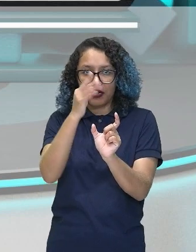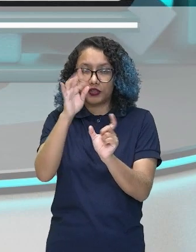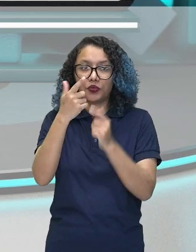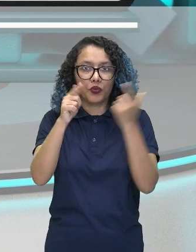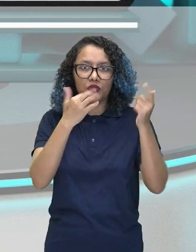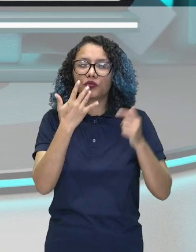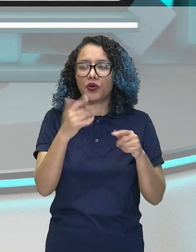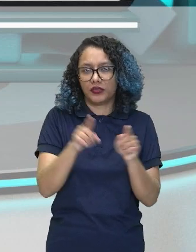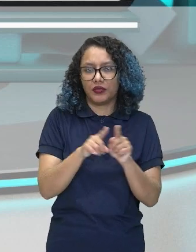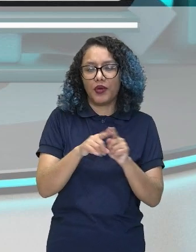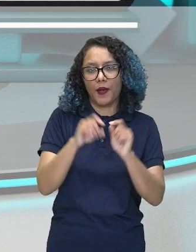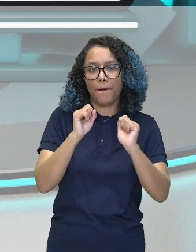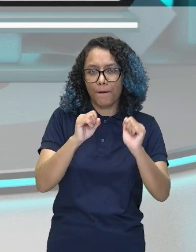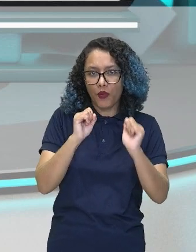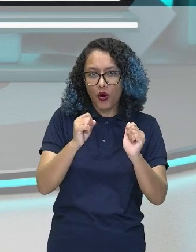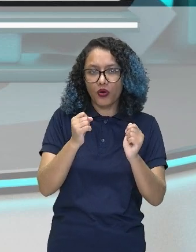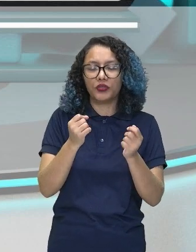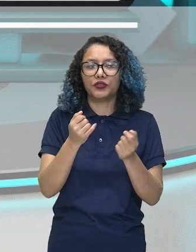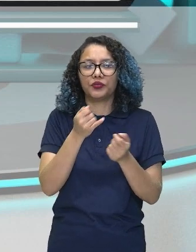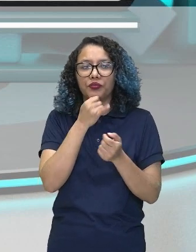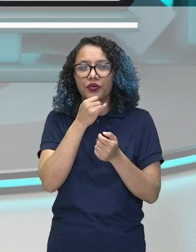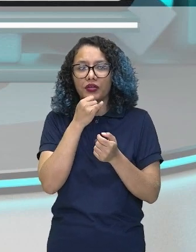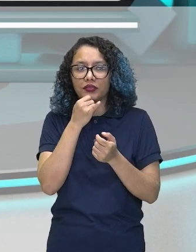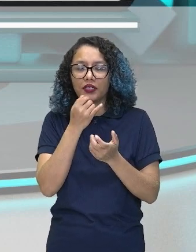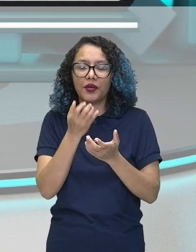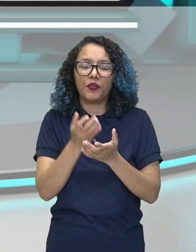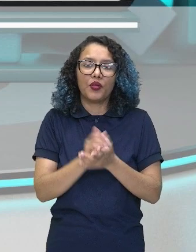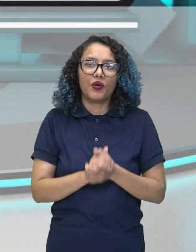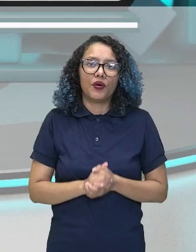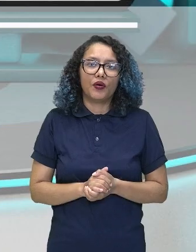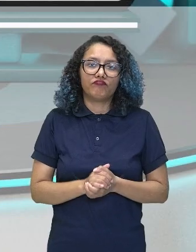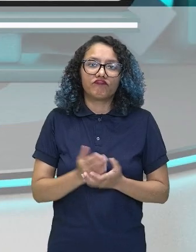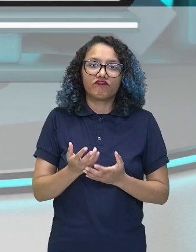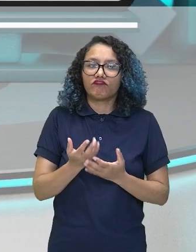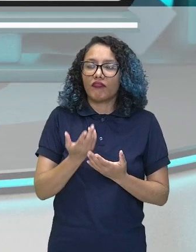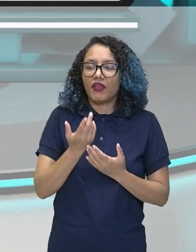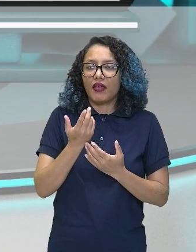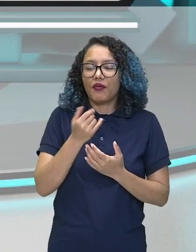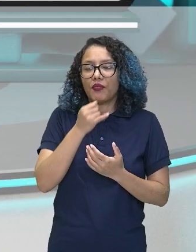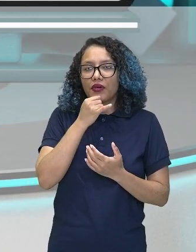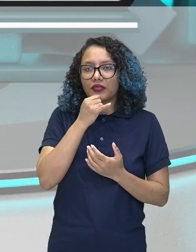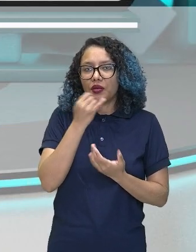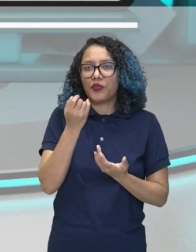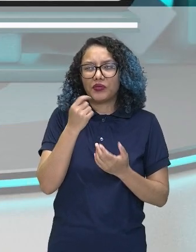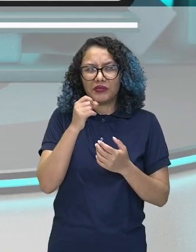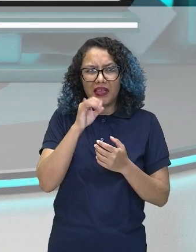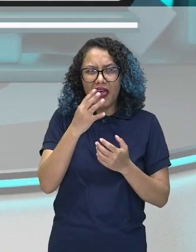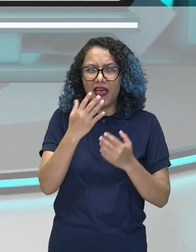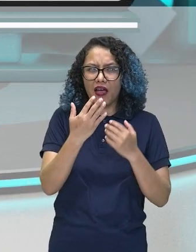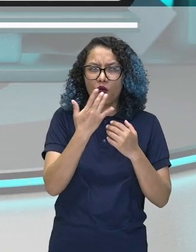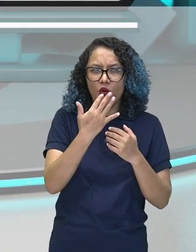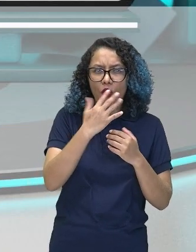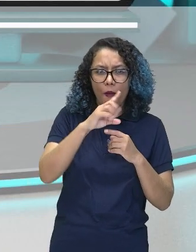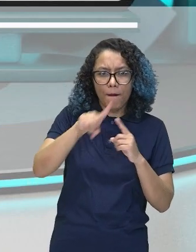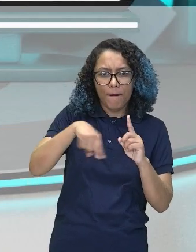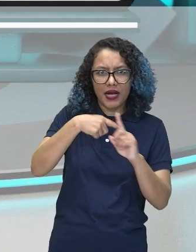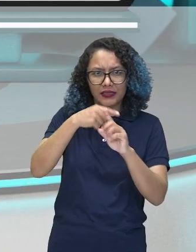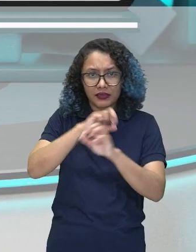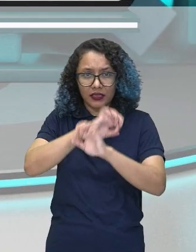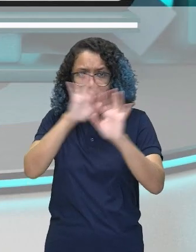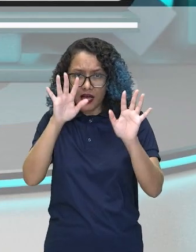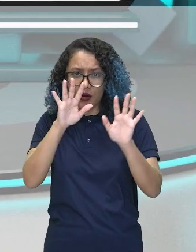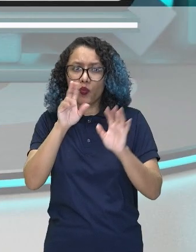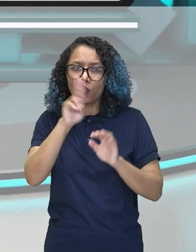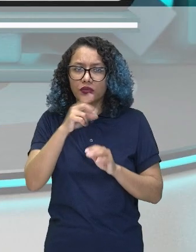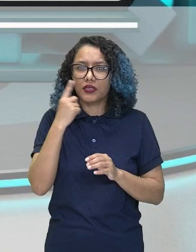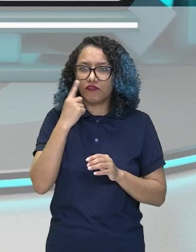por exemplo, light red, light yellow. Então, se eu quero dizer o claro, eu vou utilizar o light. Se eu quero dizer escuro,